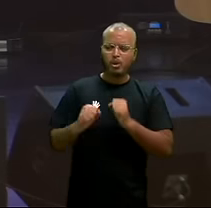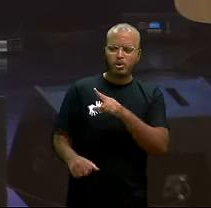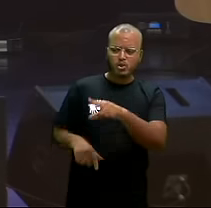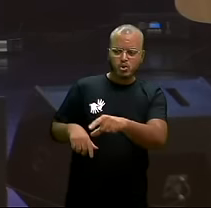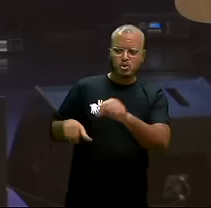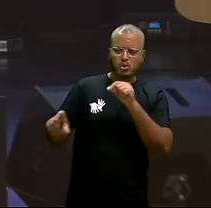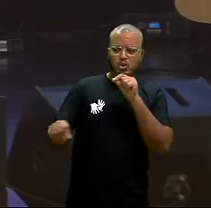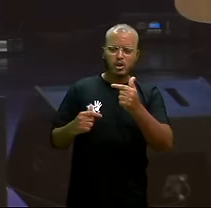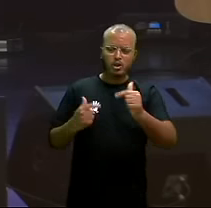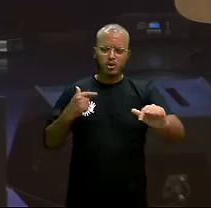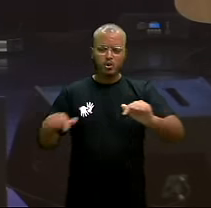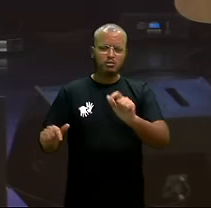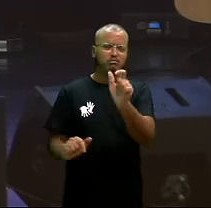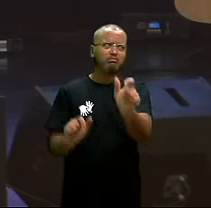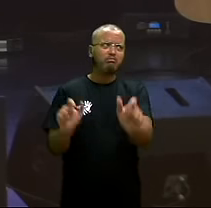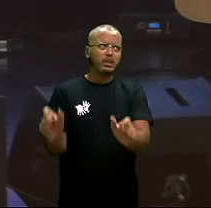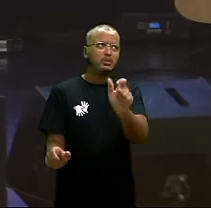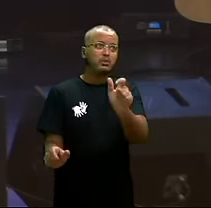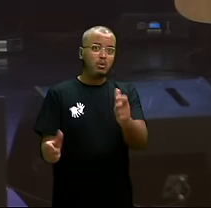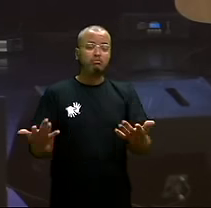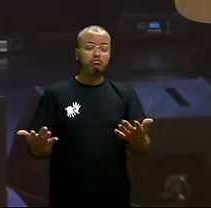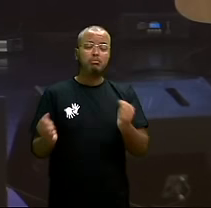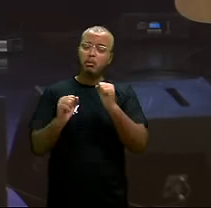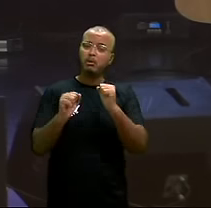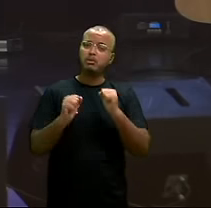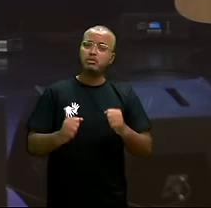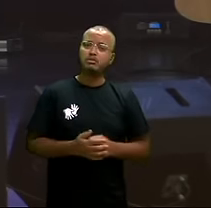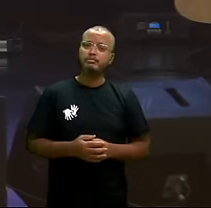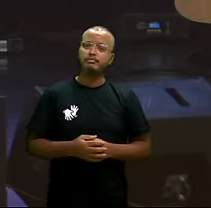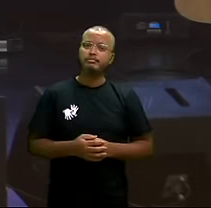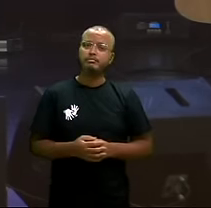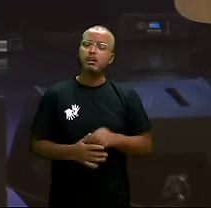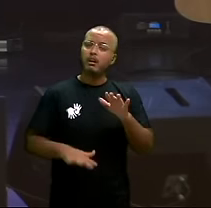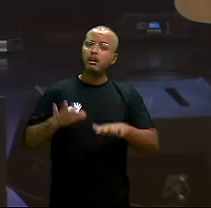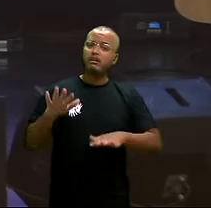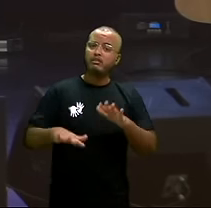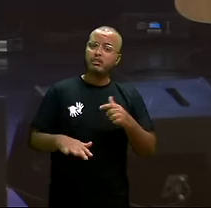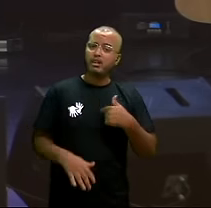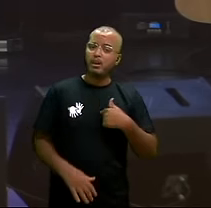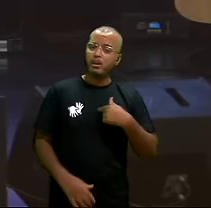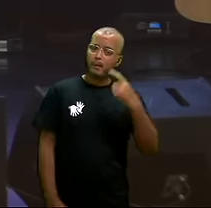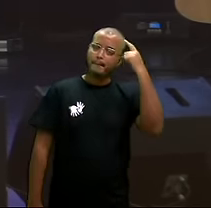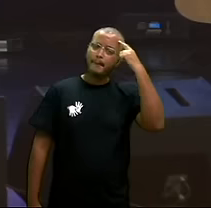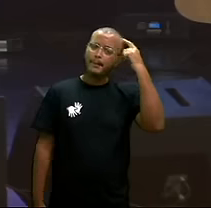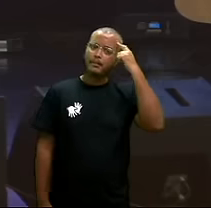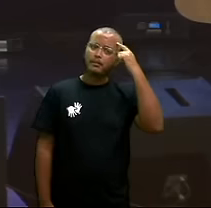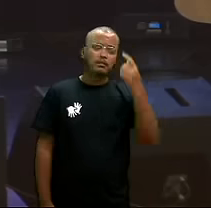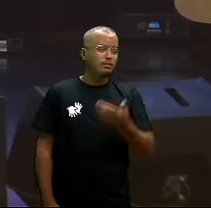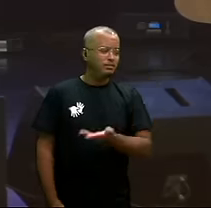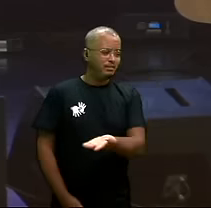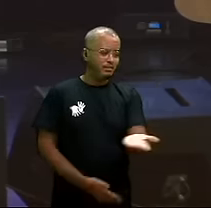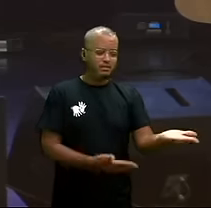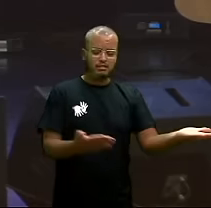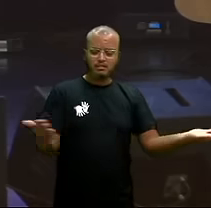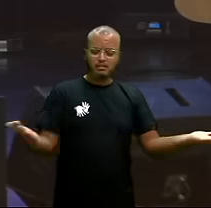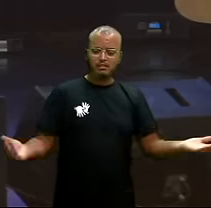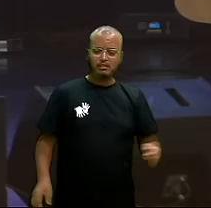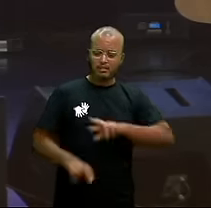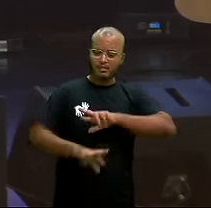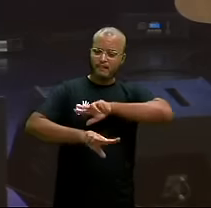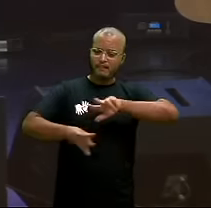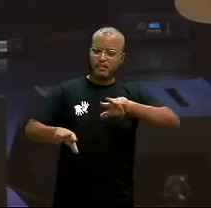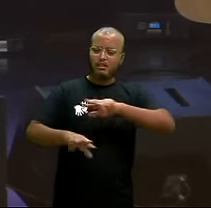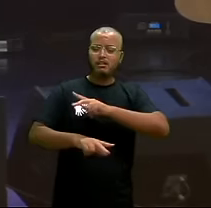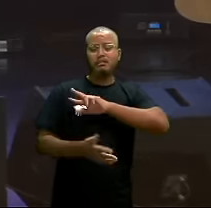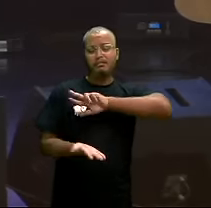irmão? Às vezes eu olho e digo assim: tanta gente aqui mais capacitada, tanta gente aqui mais inteligente, tanta gente aqui bonita, nem tanto, mas...